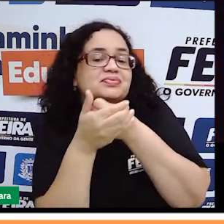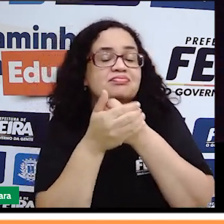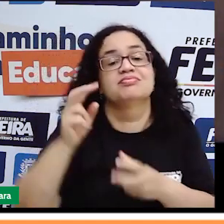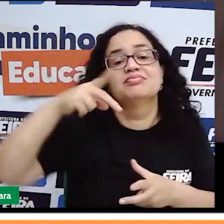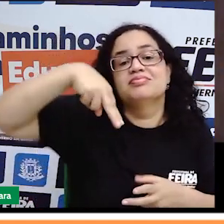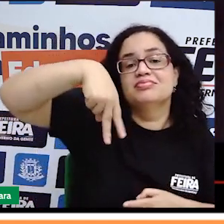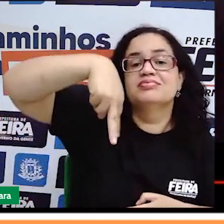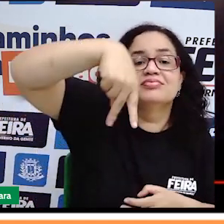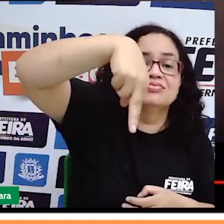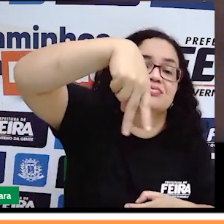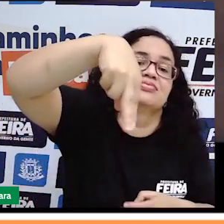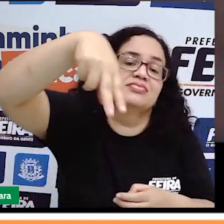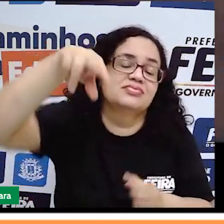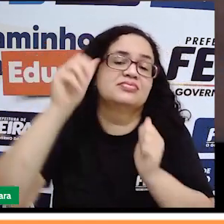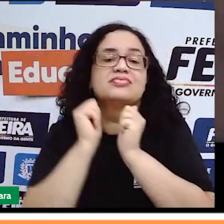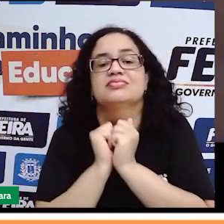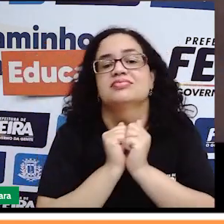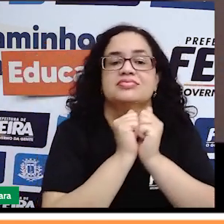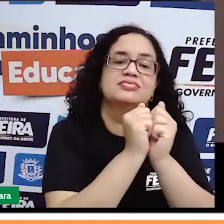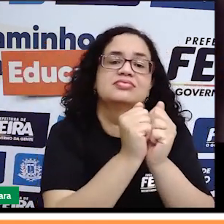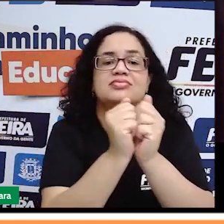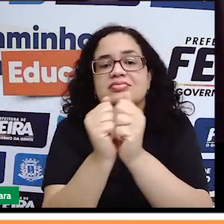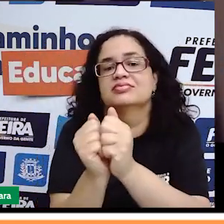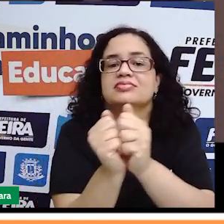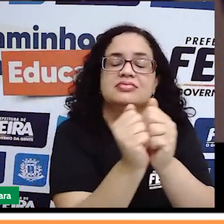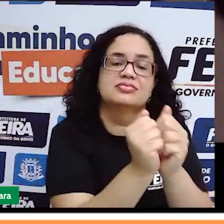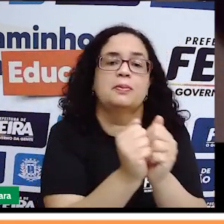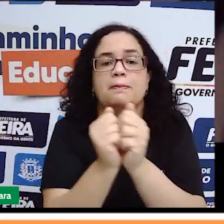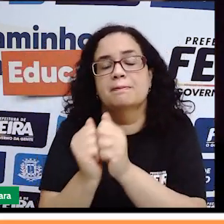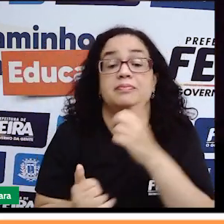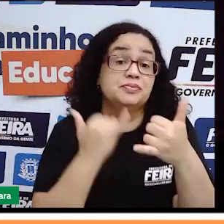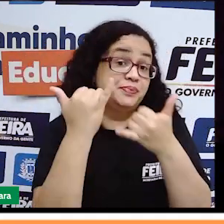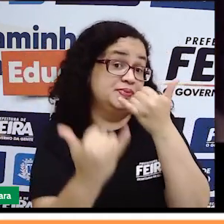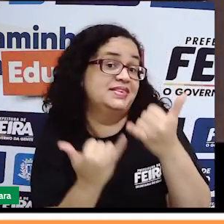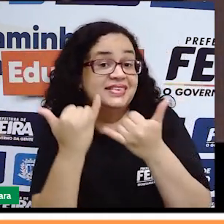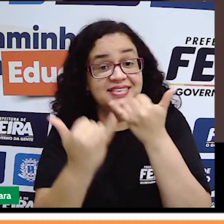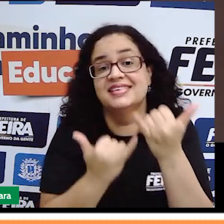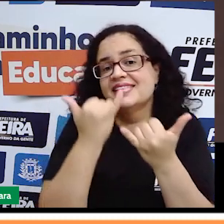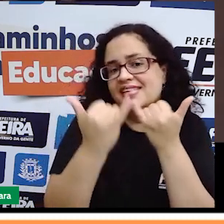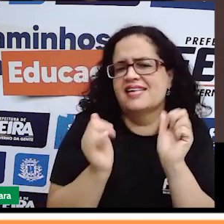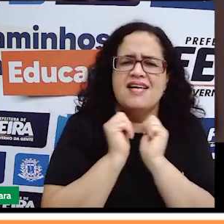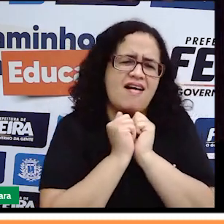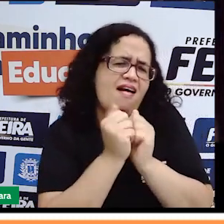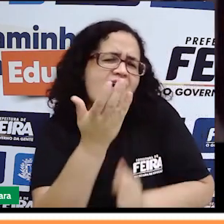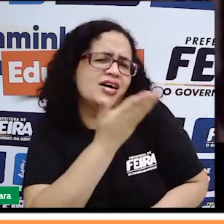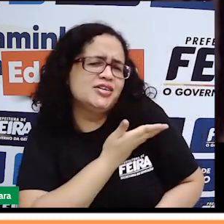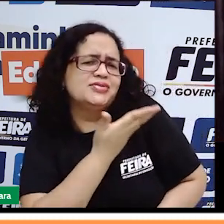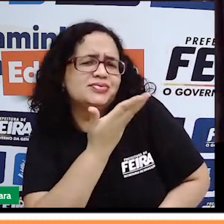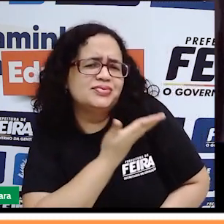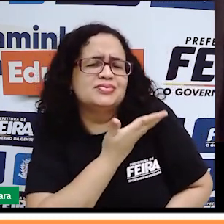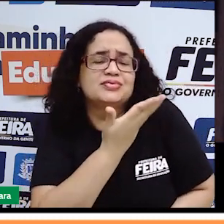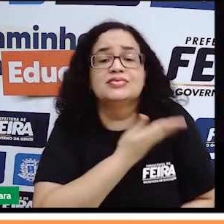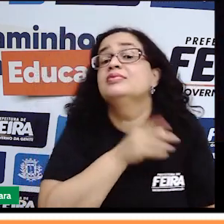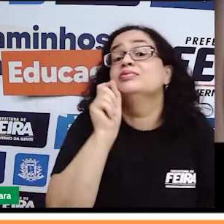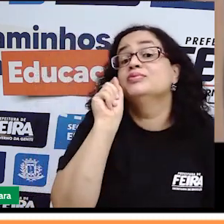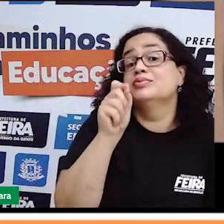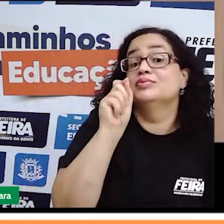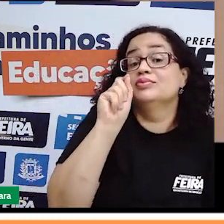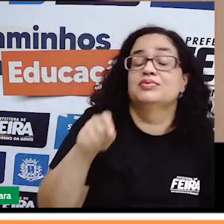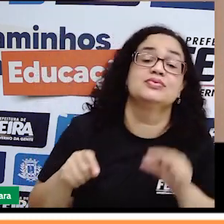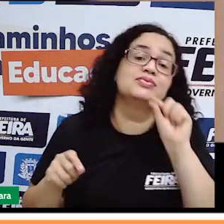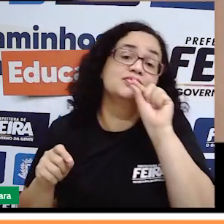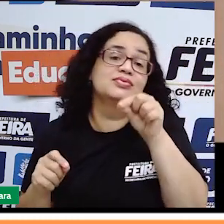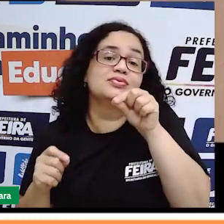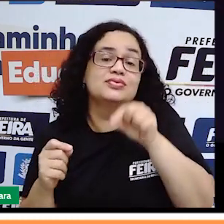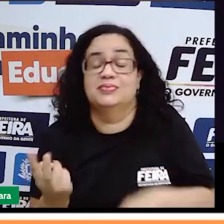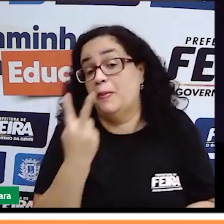chão. Anda sem lhe dar a mão. E na sua brincadeira é super companheira. O que é o que é? Se